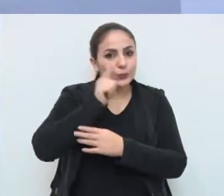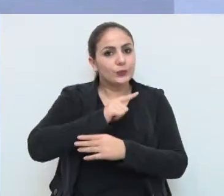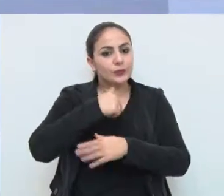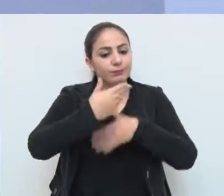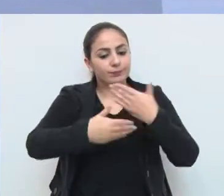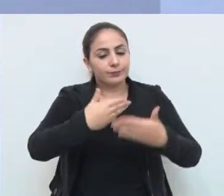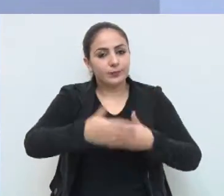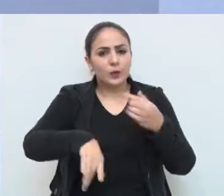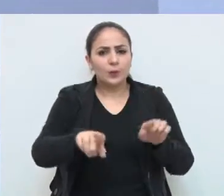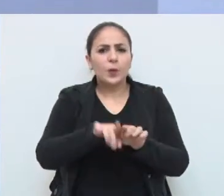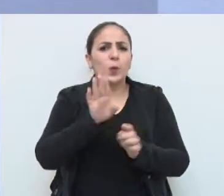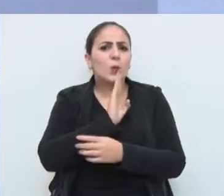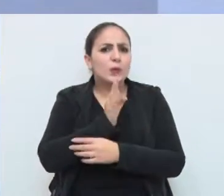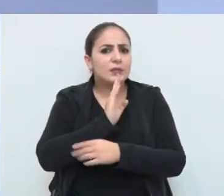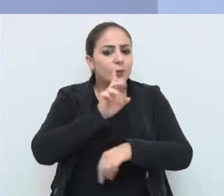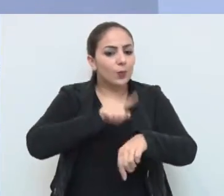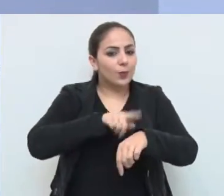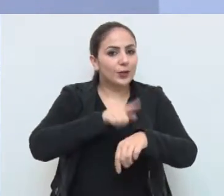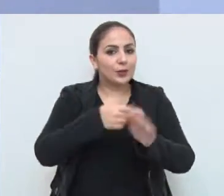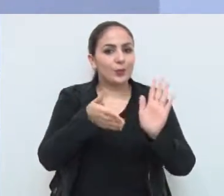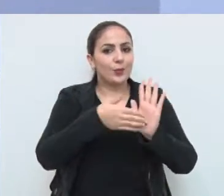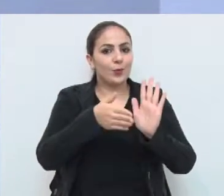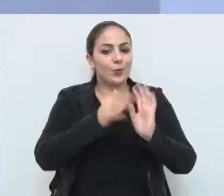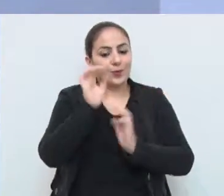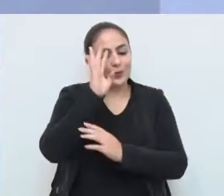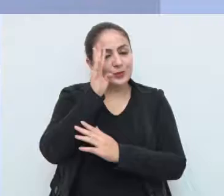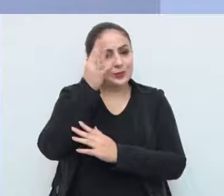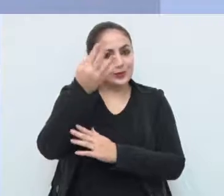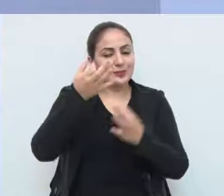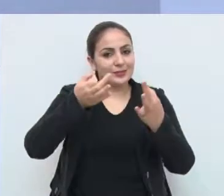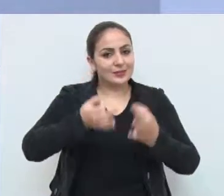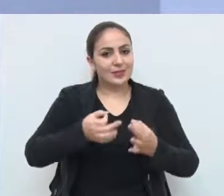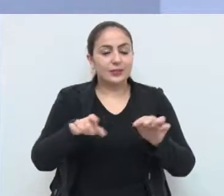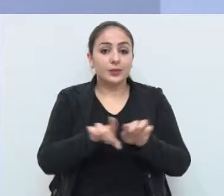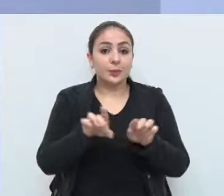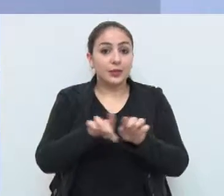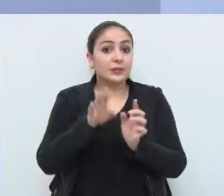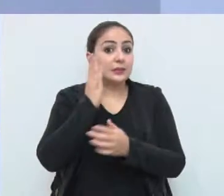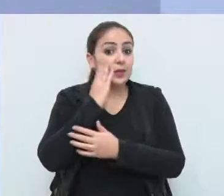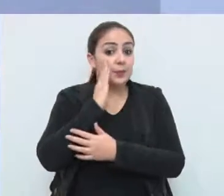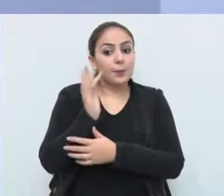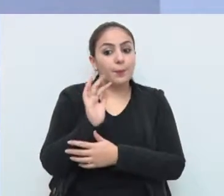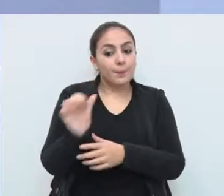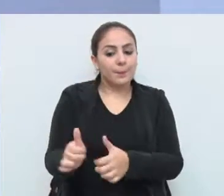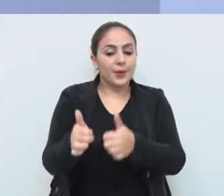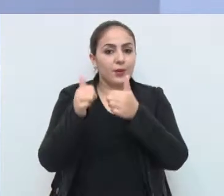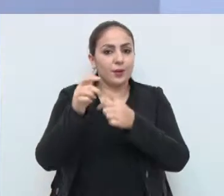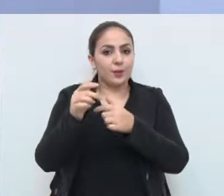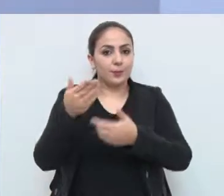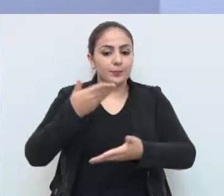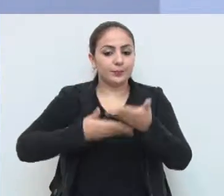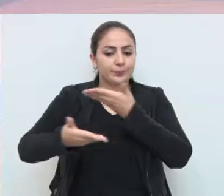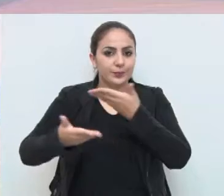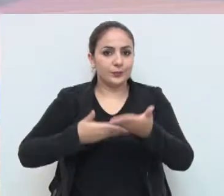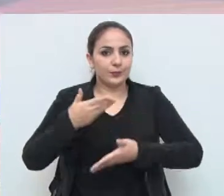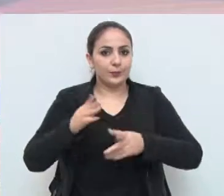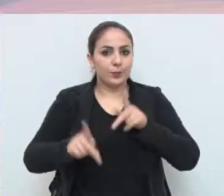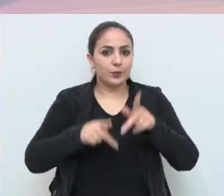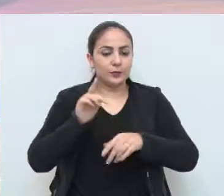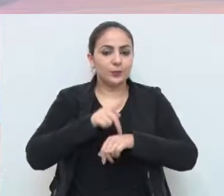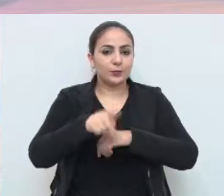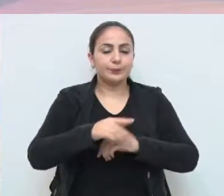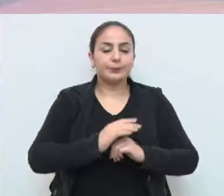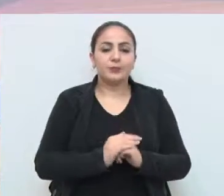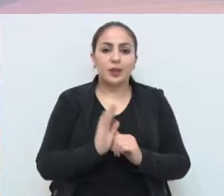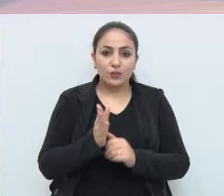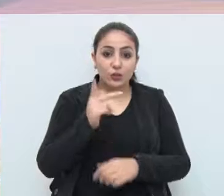passo efetivo para, conhecendo a situação, propor uma solução adequada e, quem sabe, melhores condições de atendimento à população de Passo Fundo. Já o